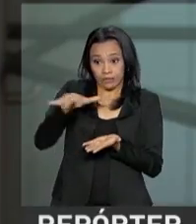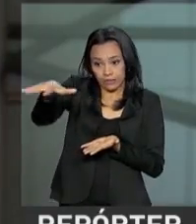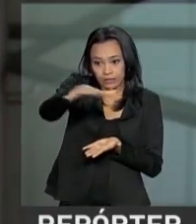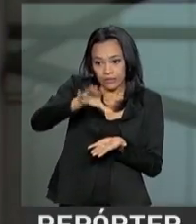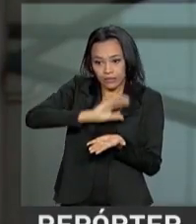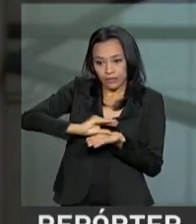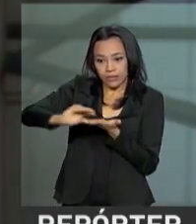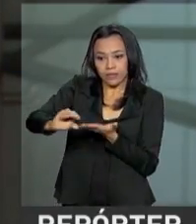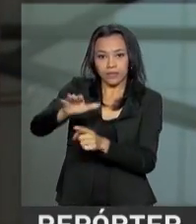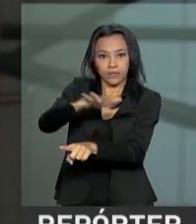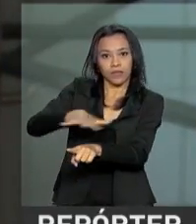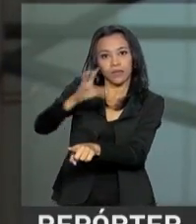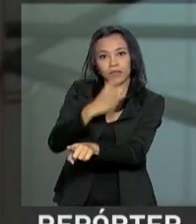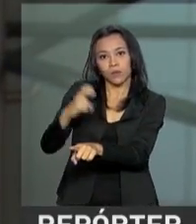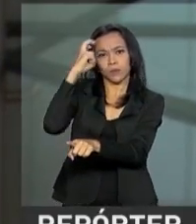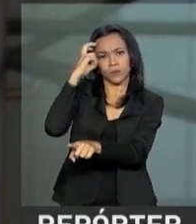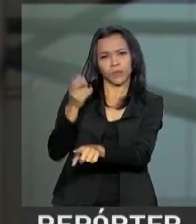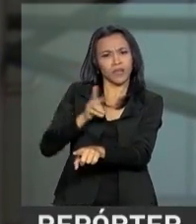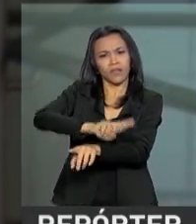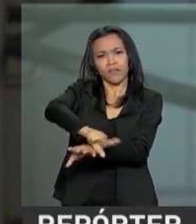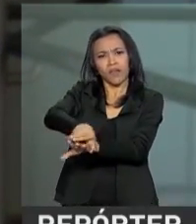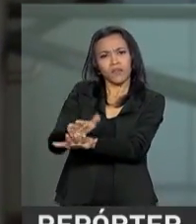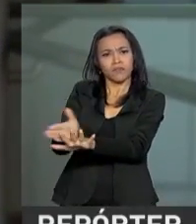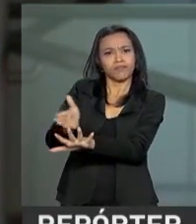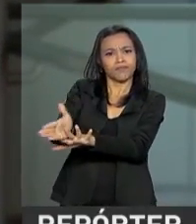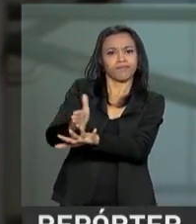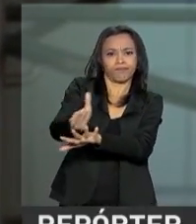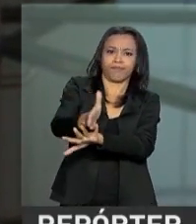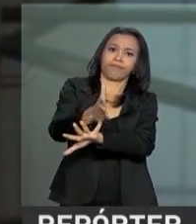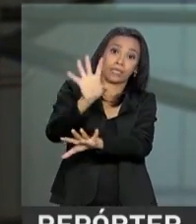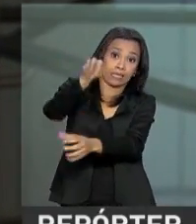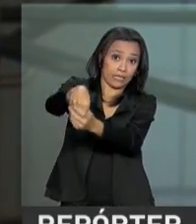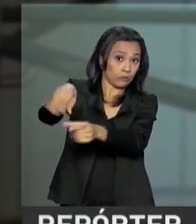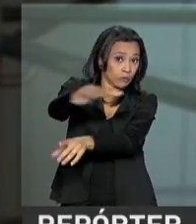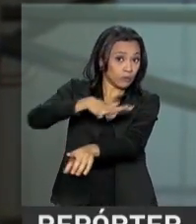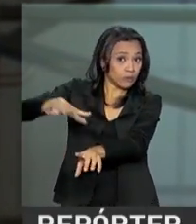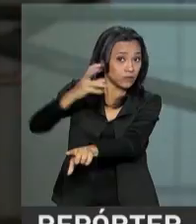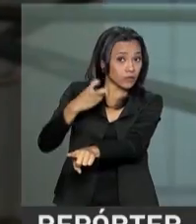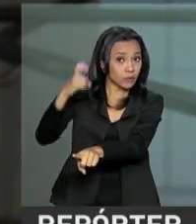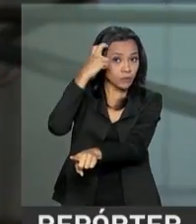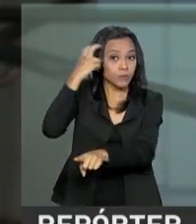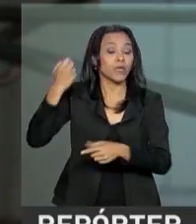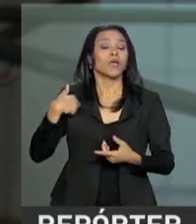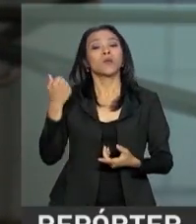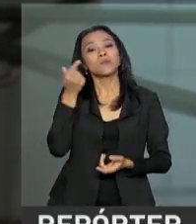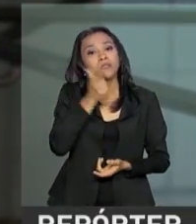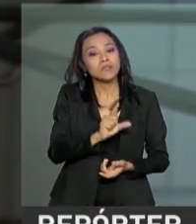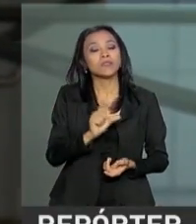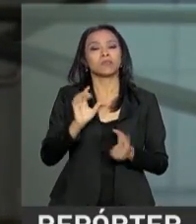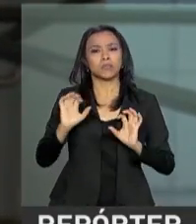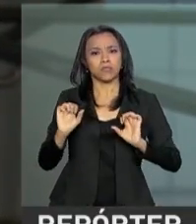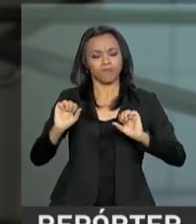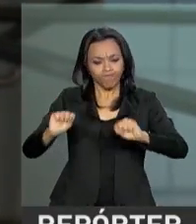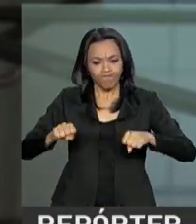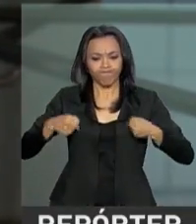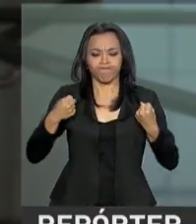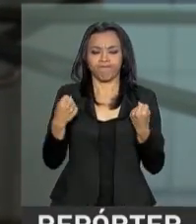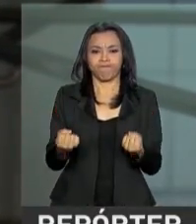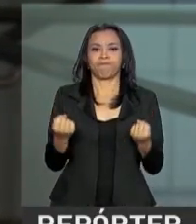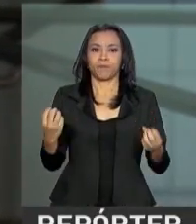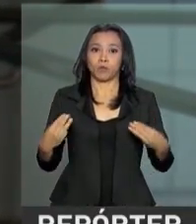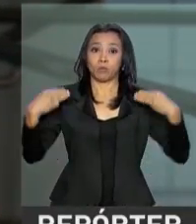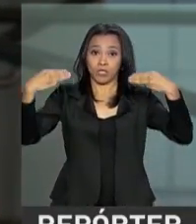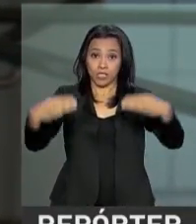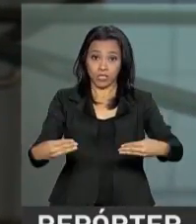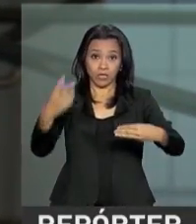nos mais diversos segmentos e áreas. Acho que nós também conseguimos ativar o Ministério da Cultura,